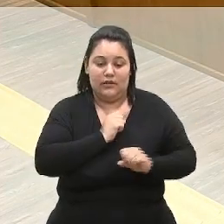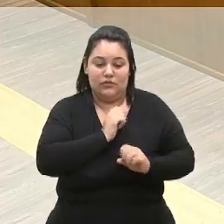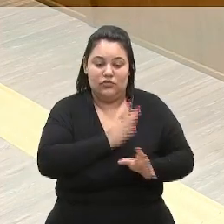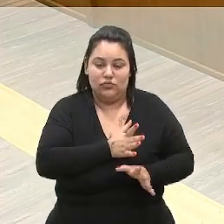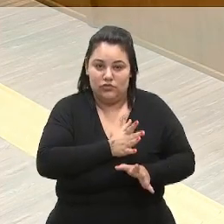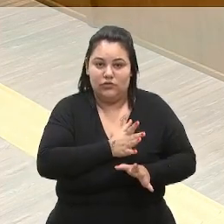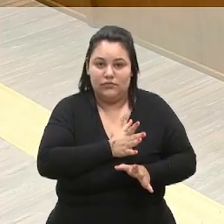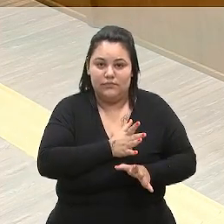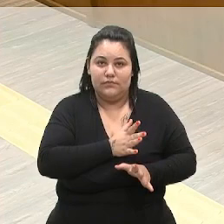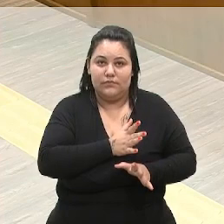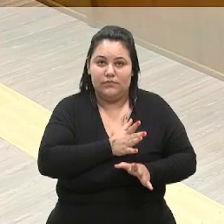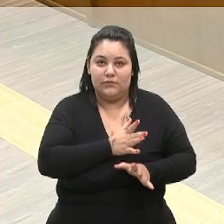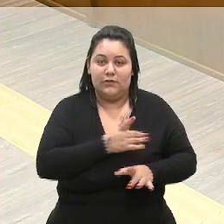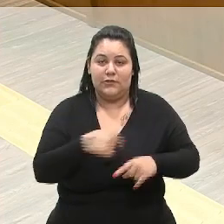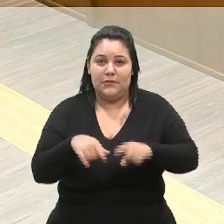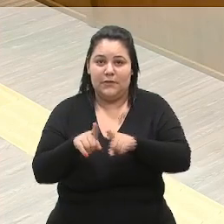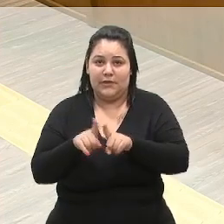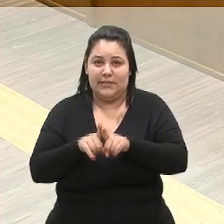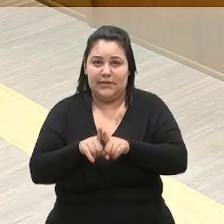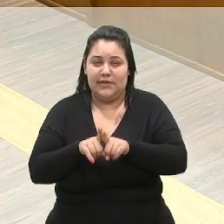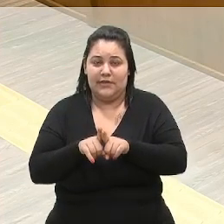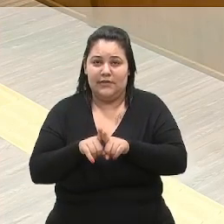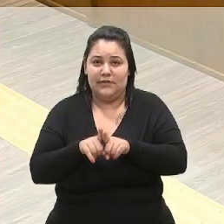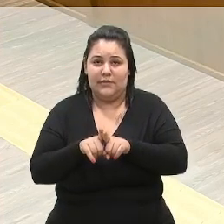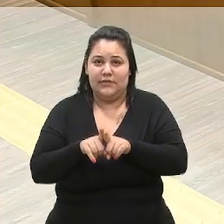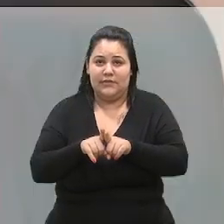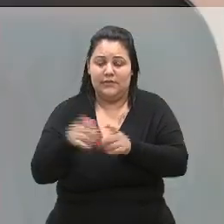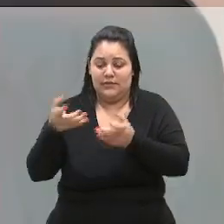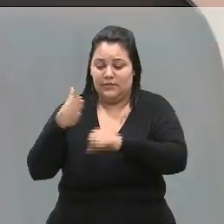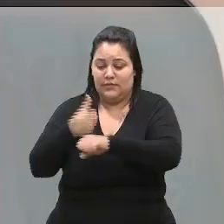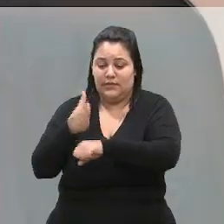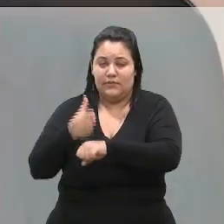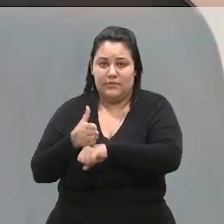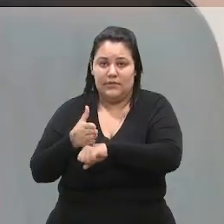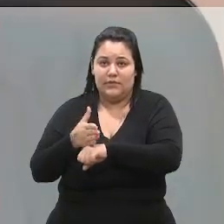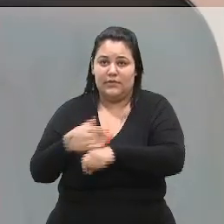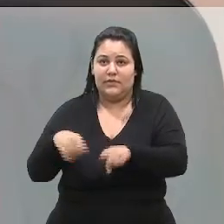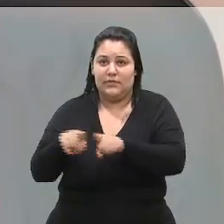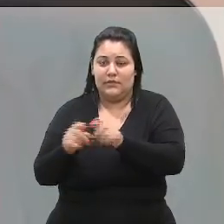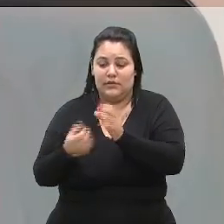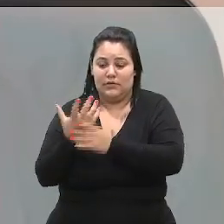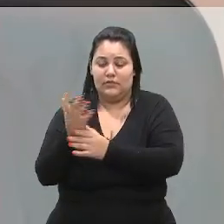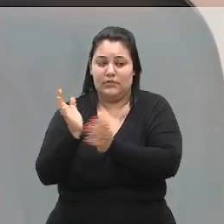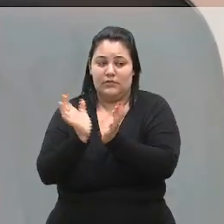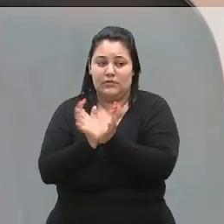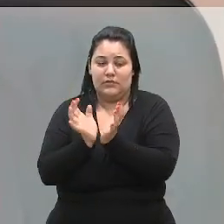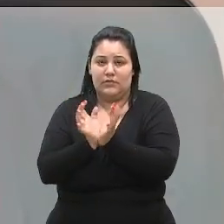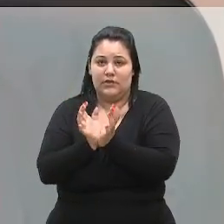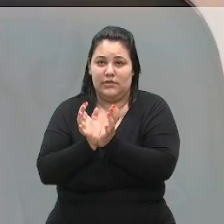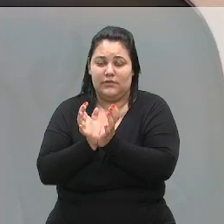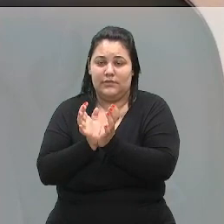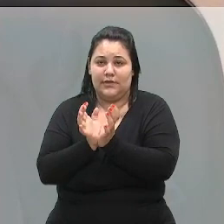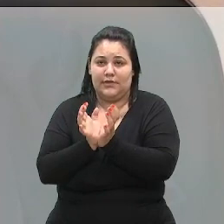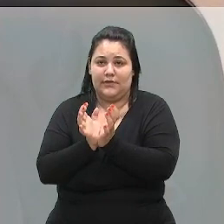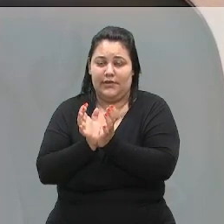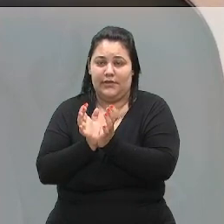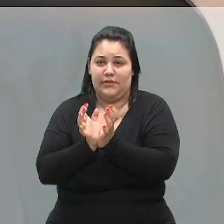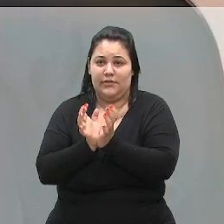mais do que isso, vereador D'Ambros, eu quero me colocar à disposição para participar desse movimento, porque